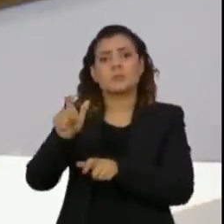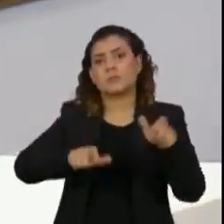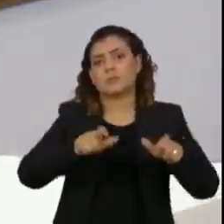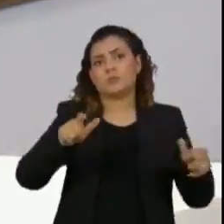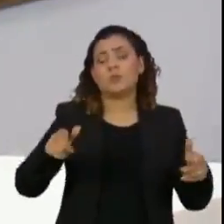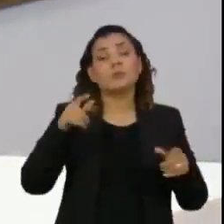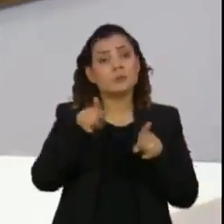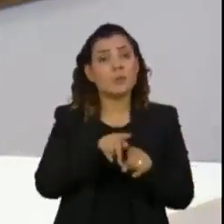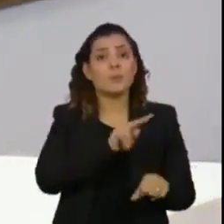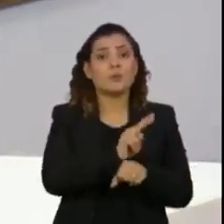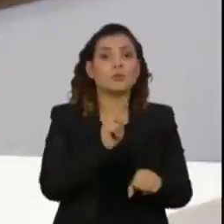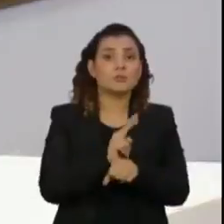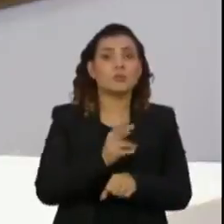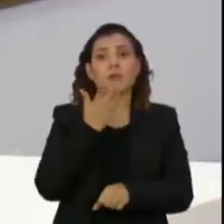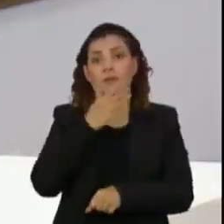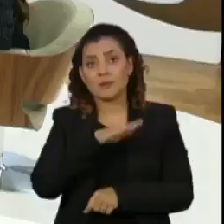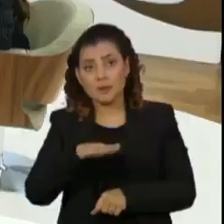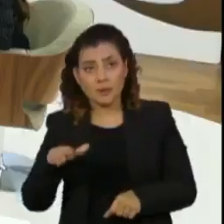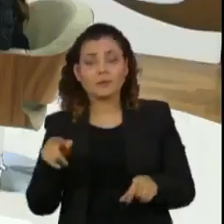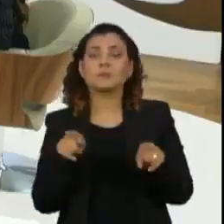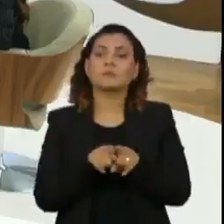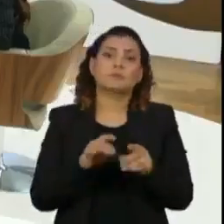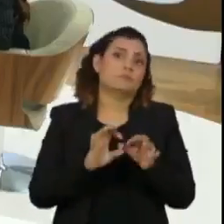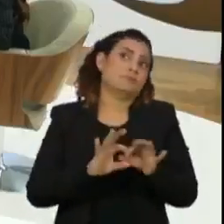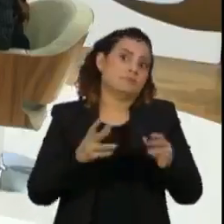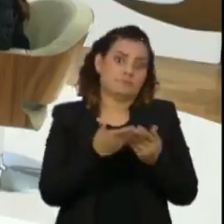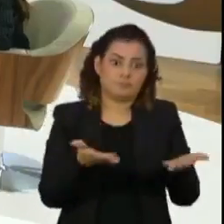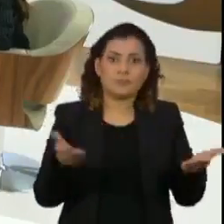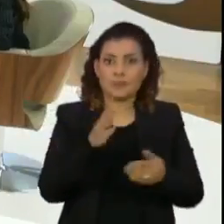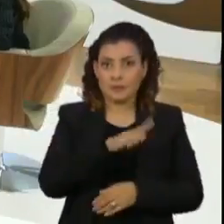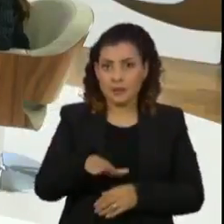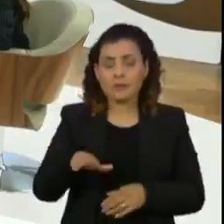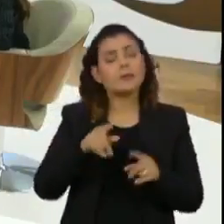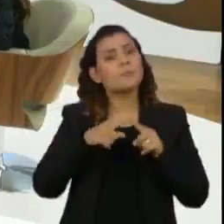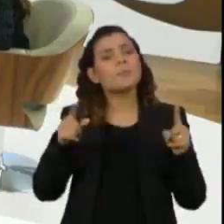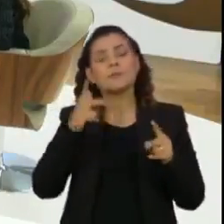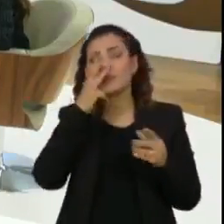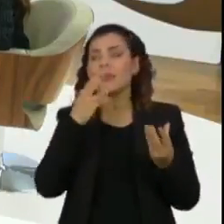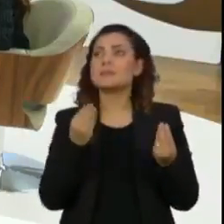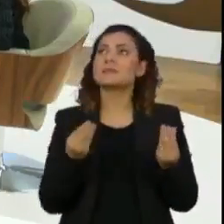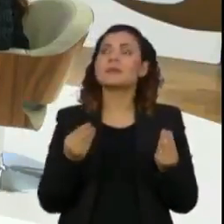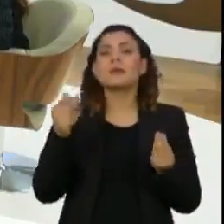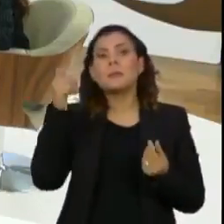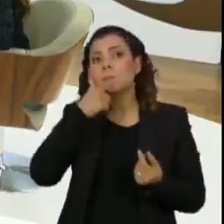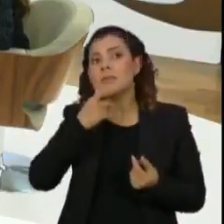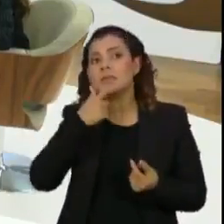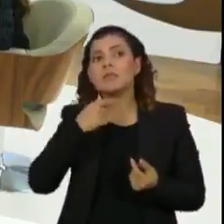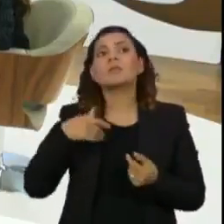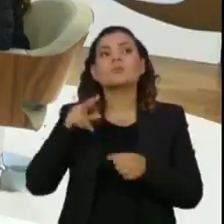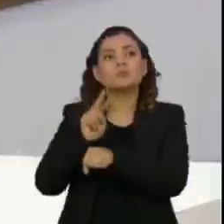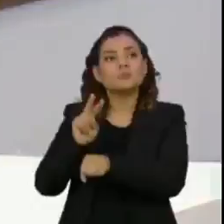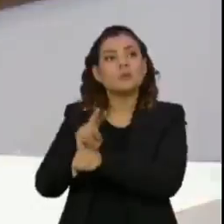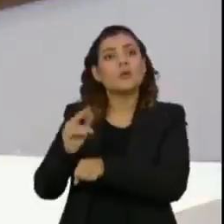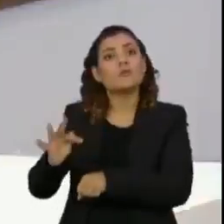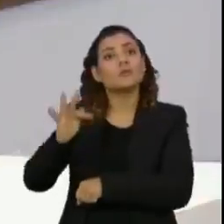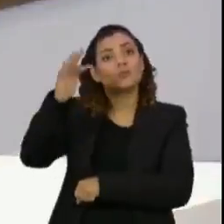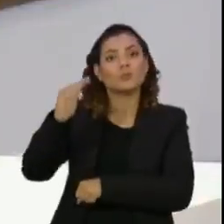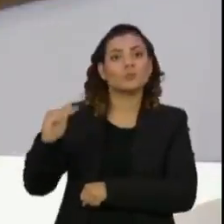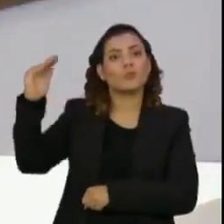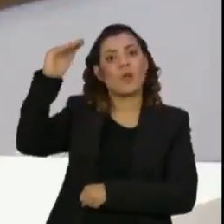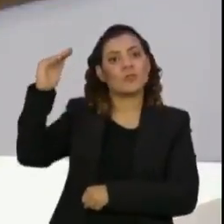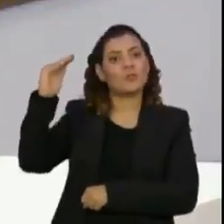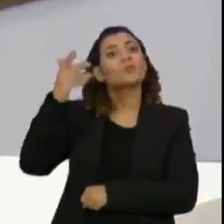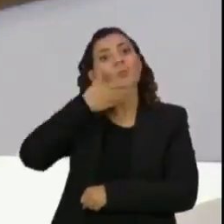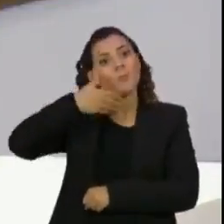né? A gente fala muito de proteger crianças, porque criança é criança, mas a gente está criando ali melhores meninos que serão melhores homens. Como que a gente faz